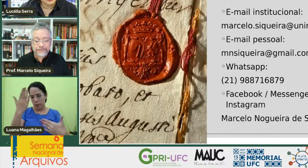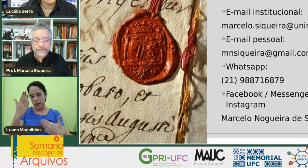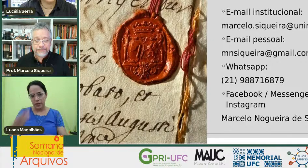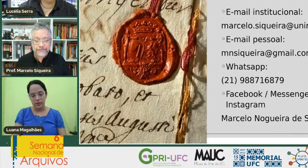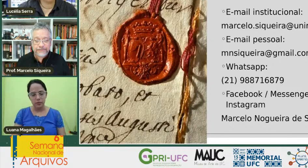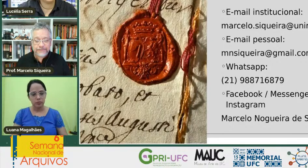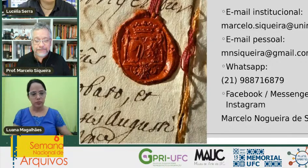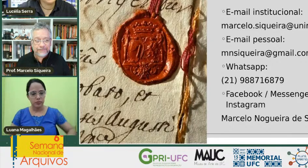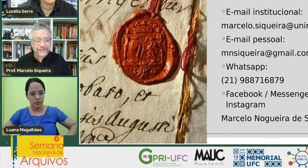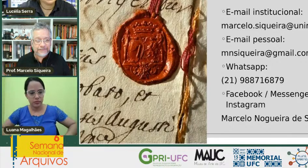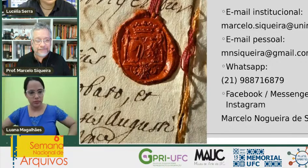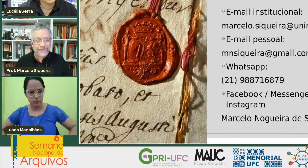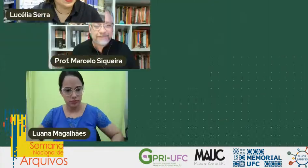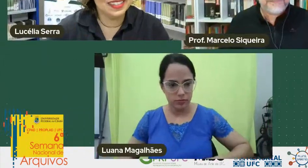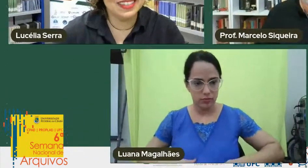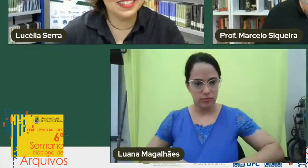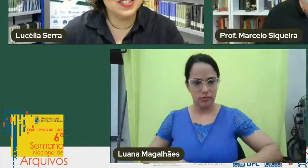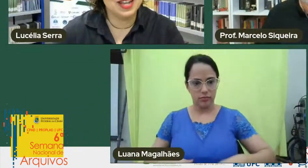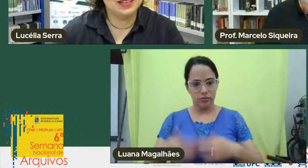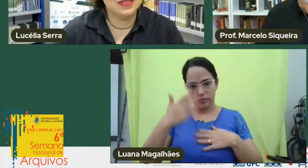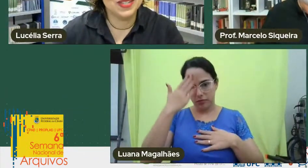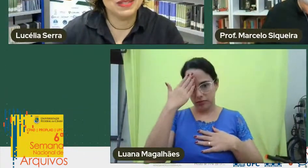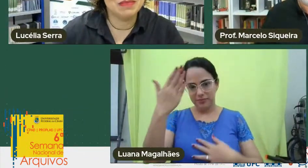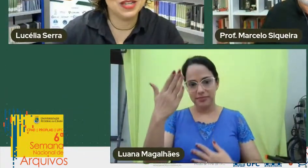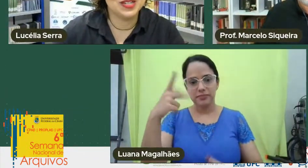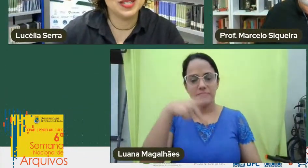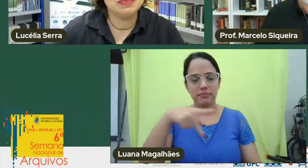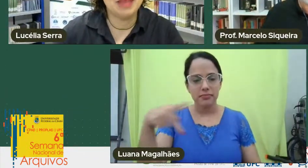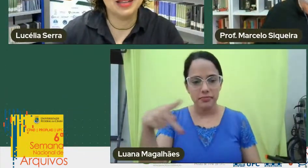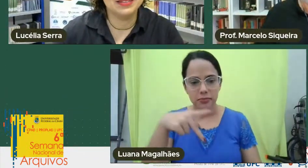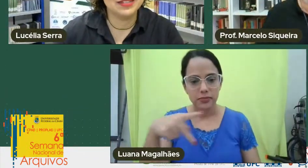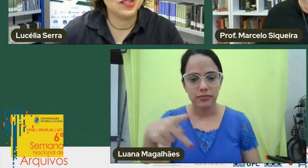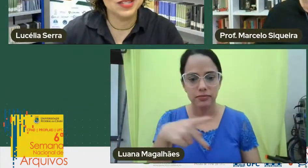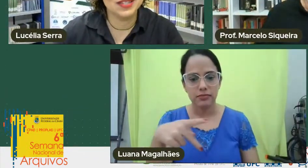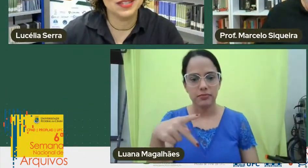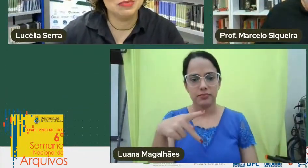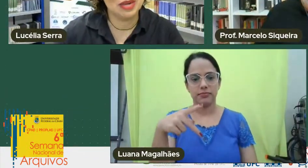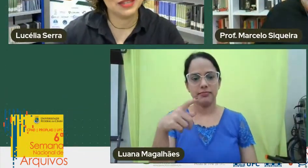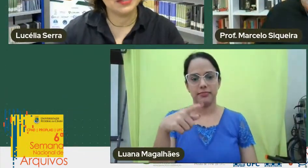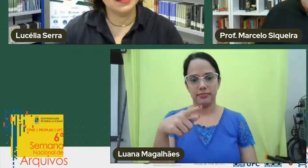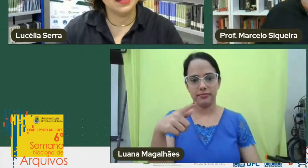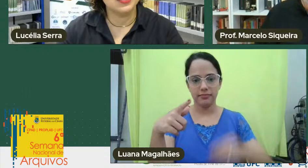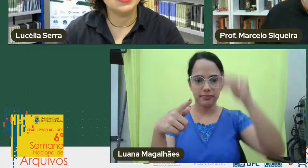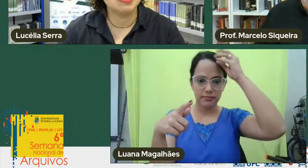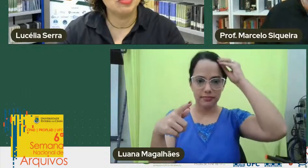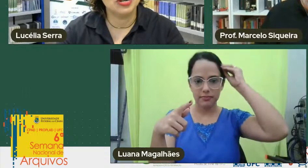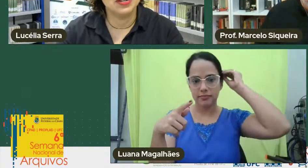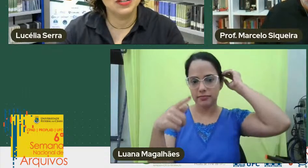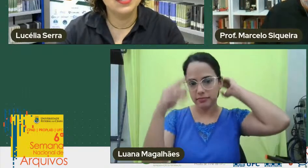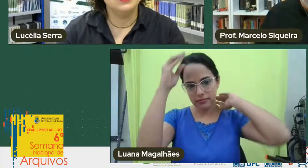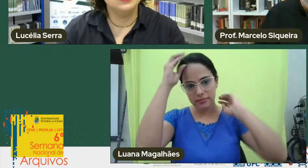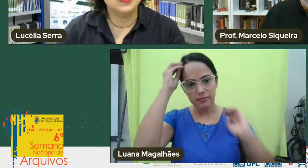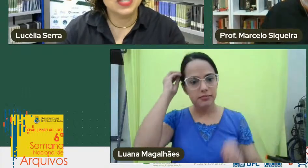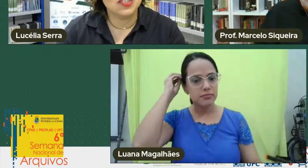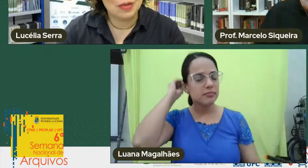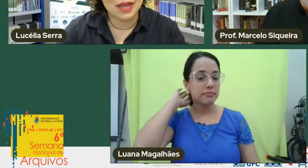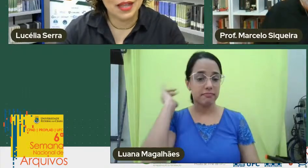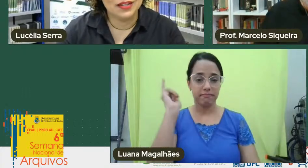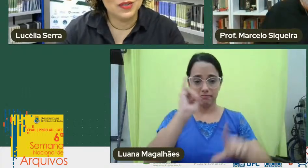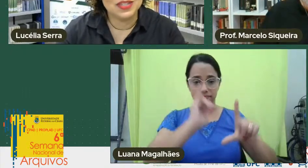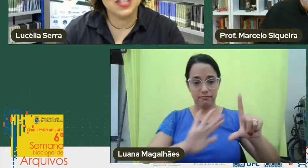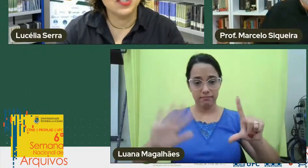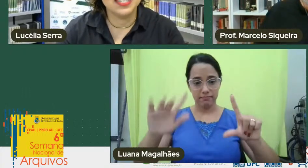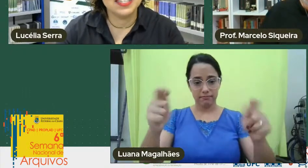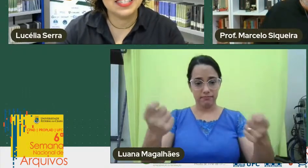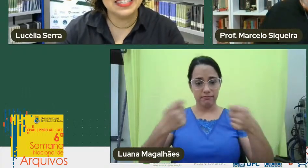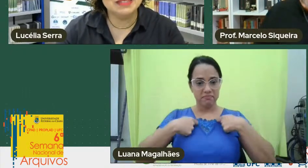Muito obrigada, professor Marcelo. Uma grande aula, umas imagens impactantes, assim, para que a nossa memória ela nunca seja